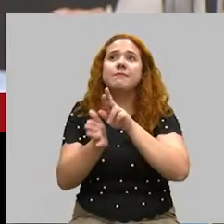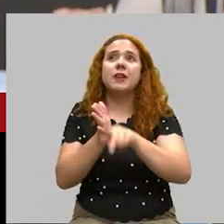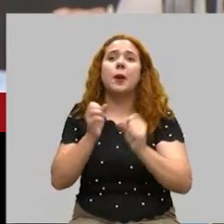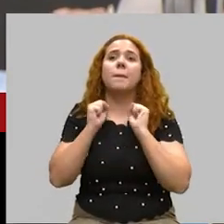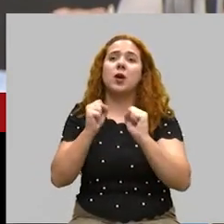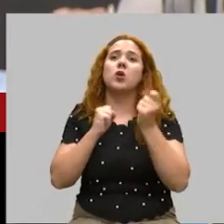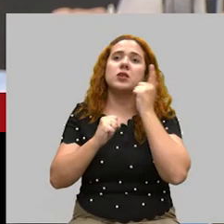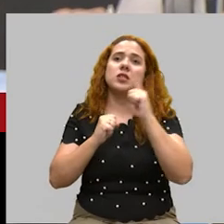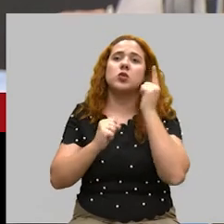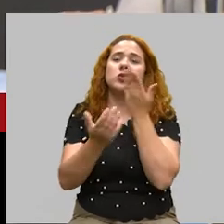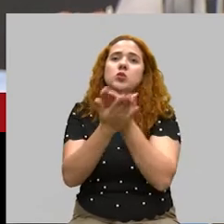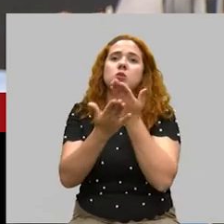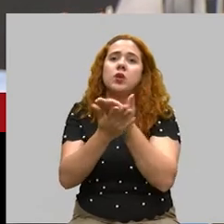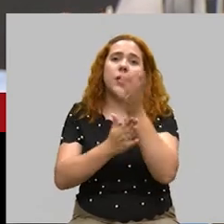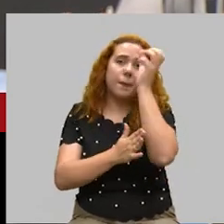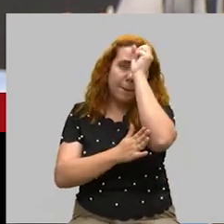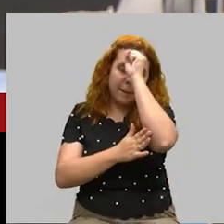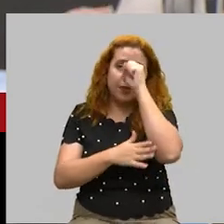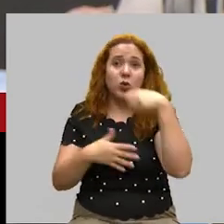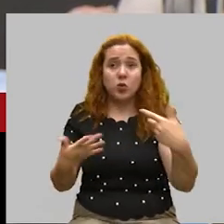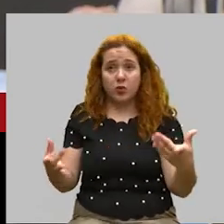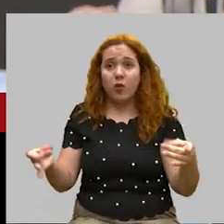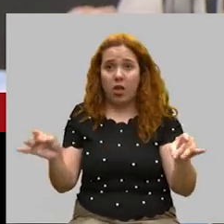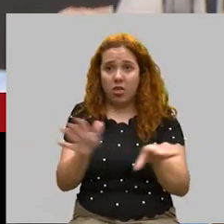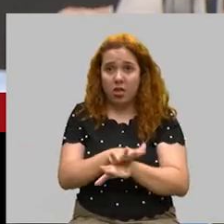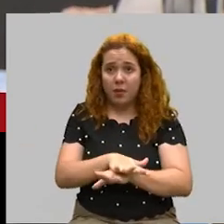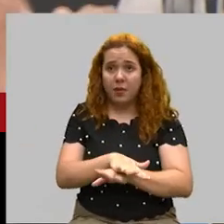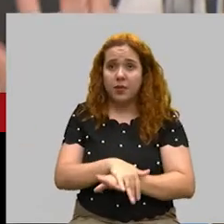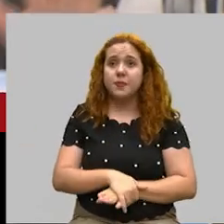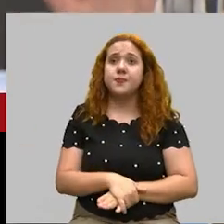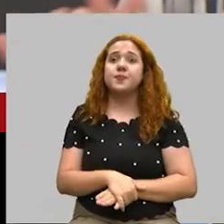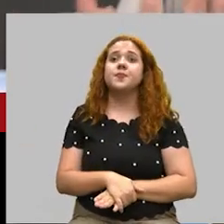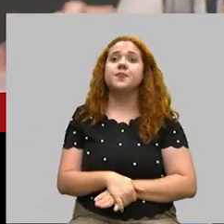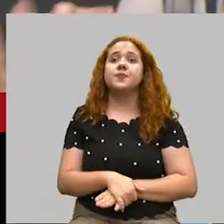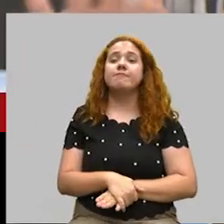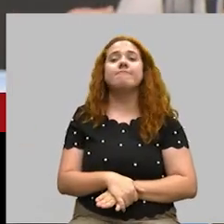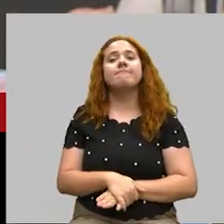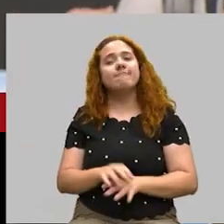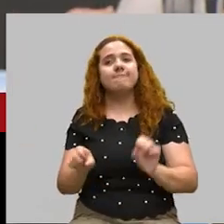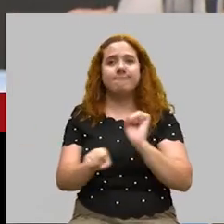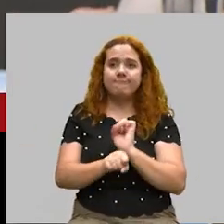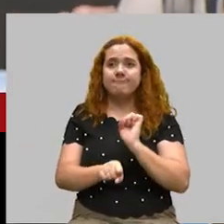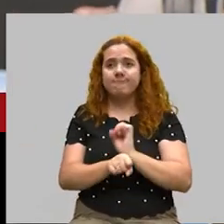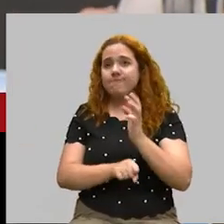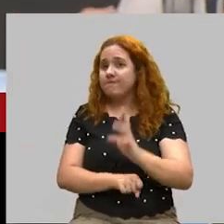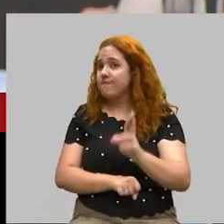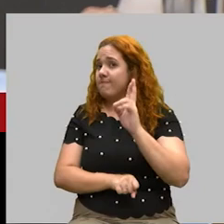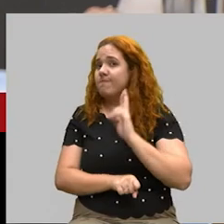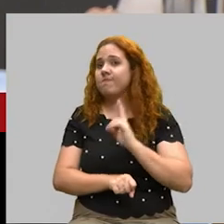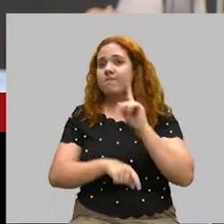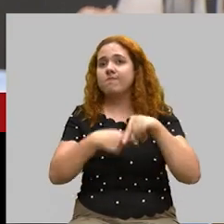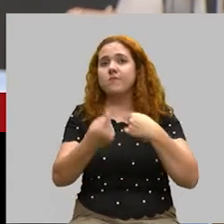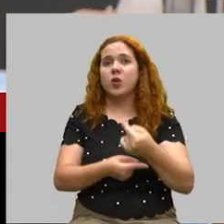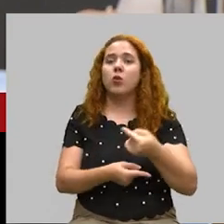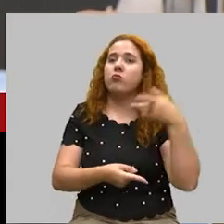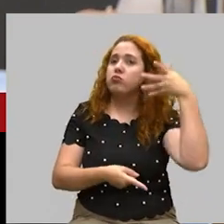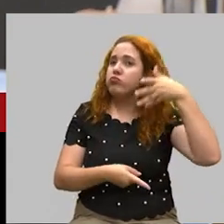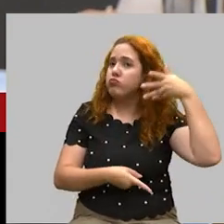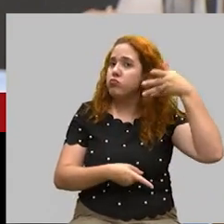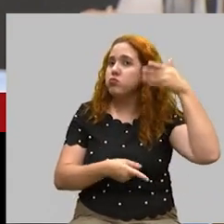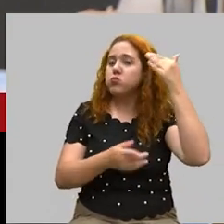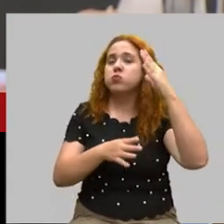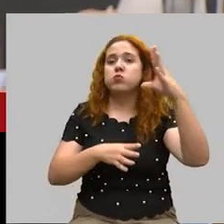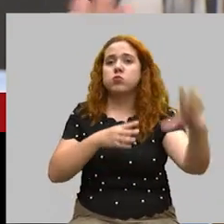conhecimento acho que eu vou ficar por aqui né E esperando aí que a gente consiga se complementar com as falas